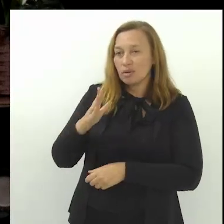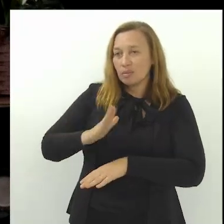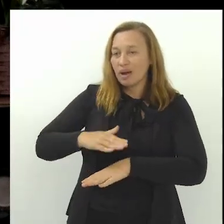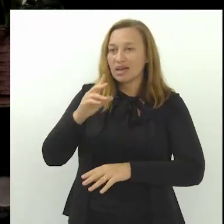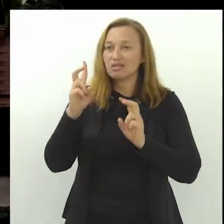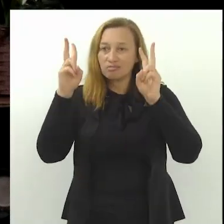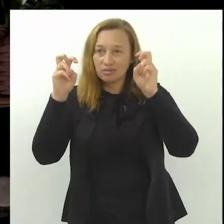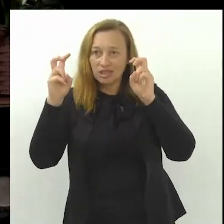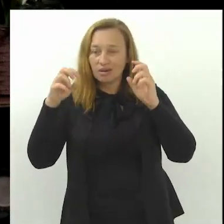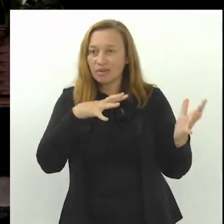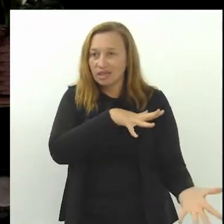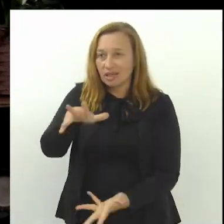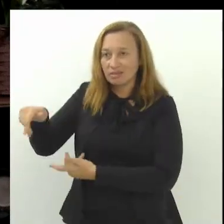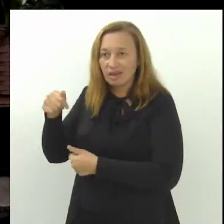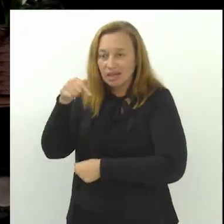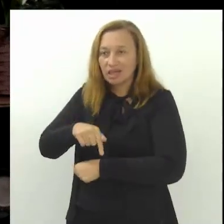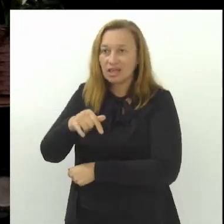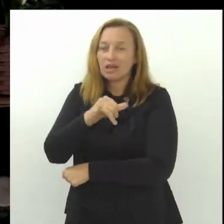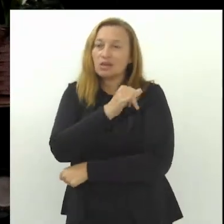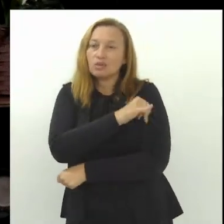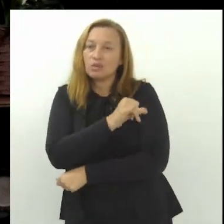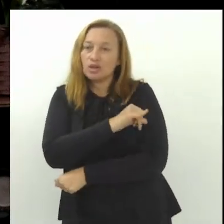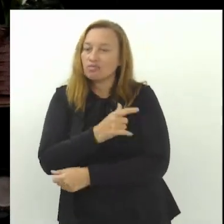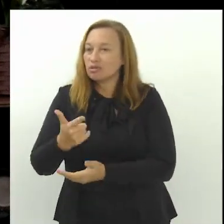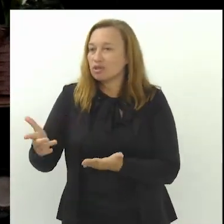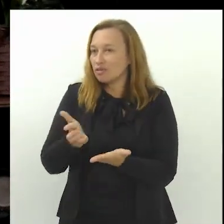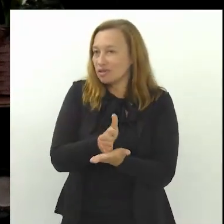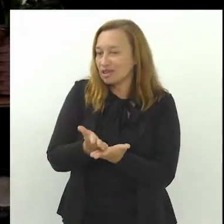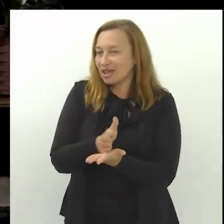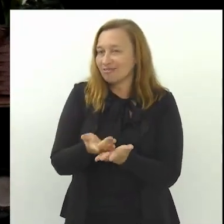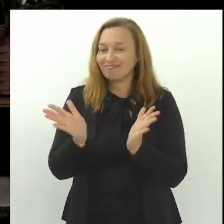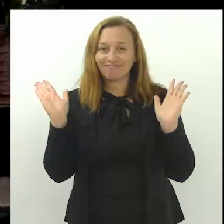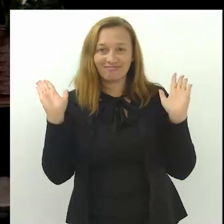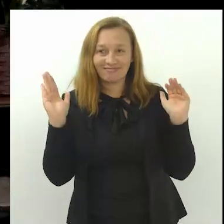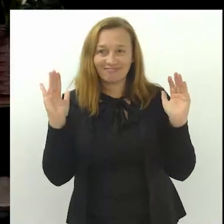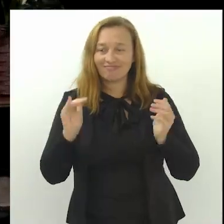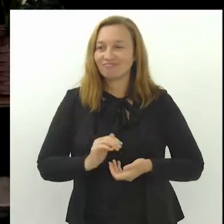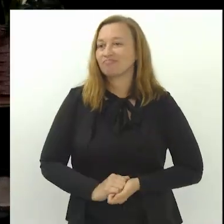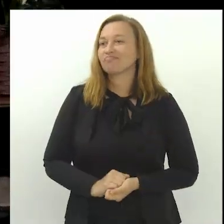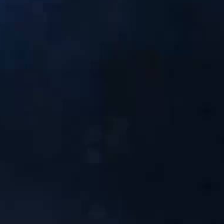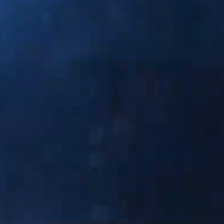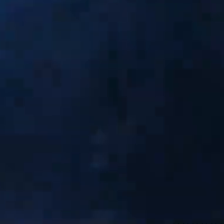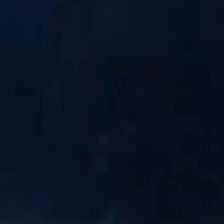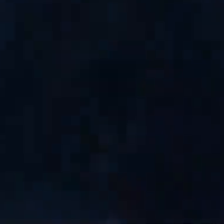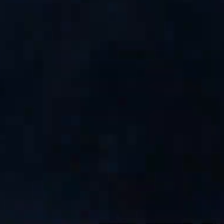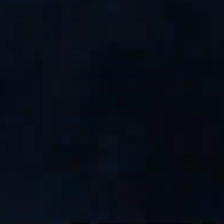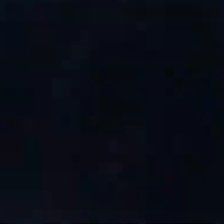programas e aguarde o próximo com mais um tema internacional aqui no Rio Sem Fronteiras. Até a próxima.